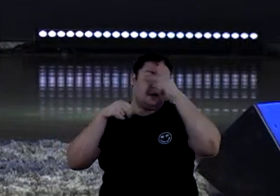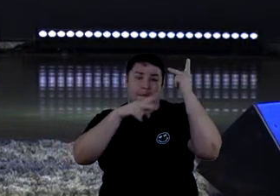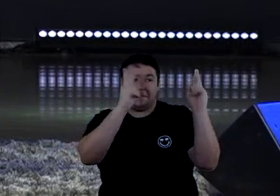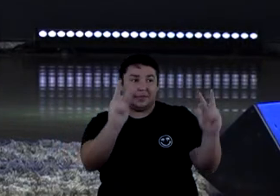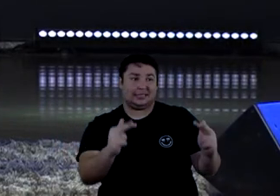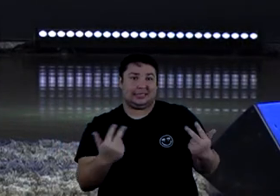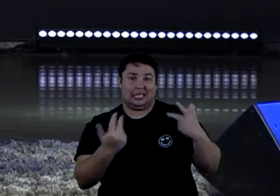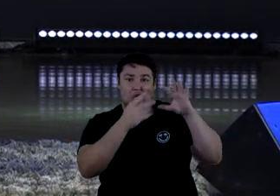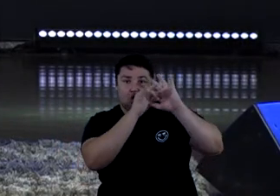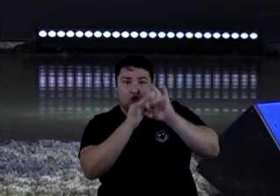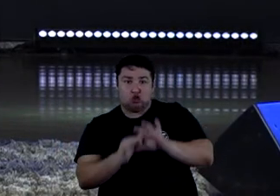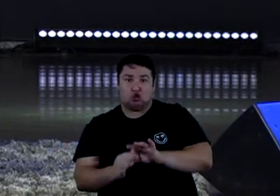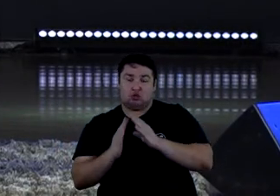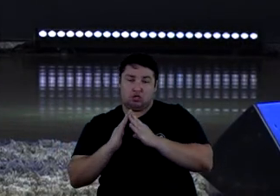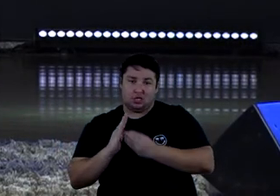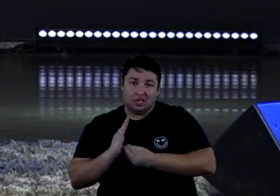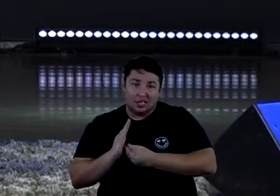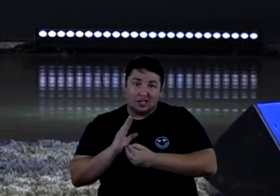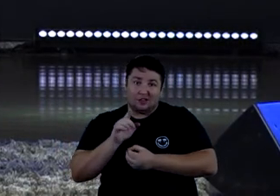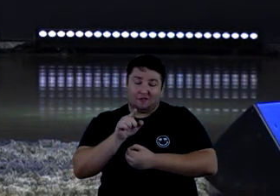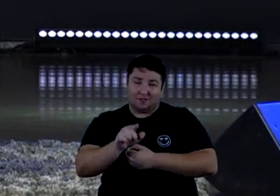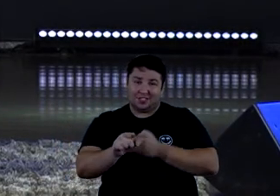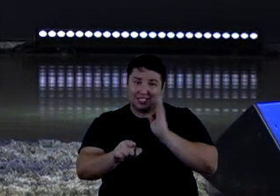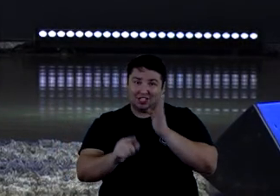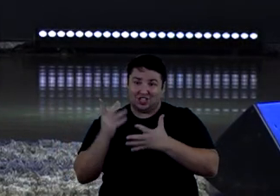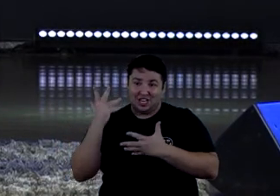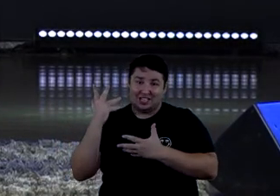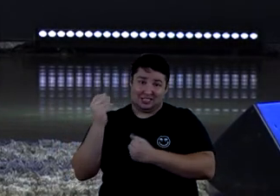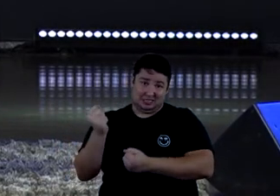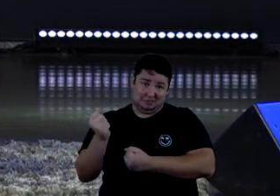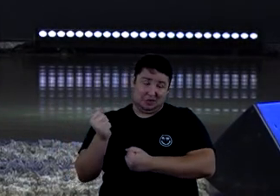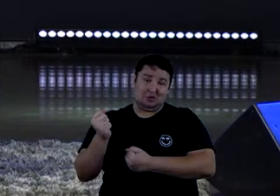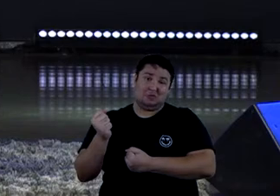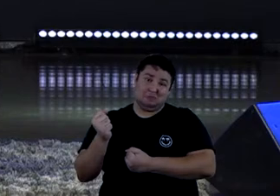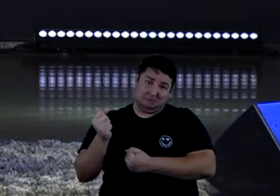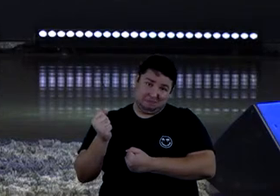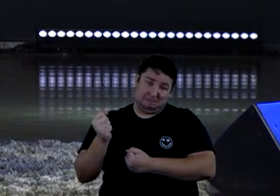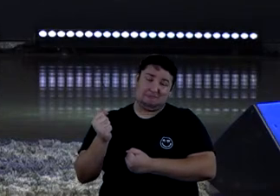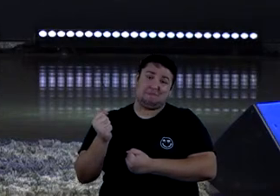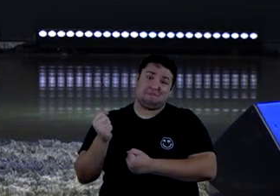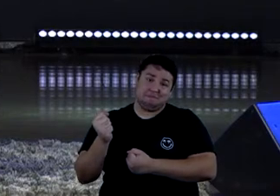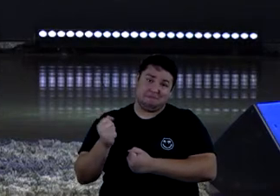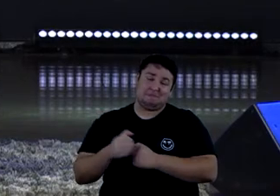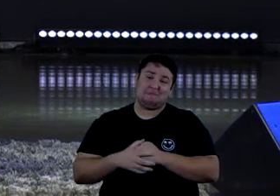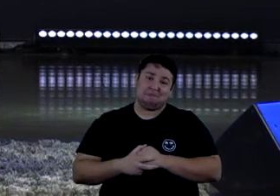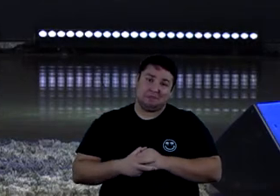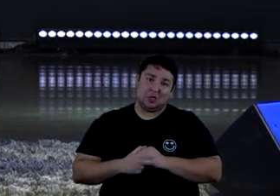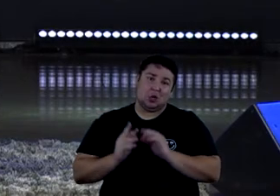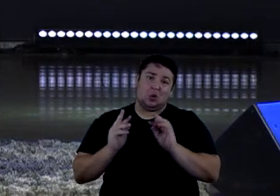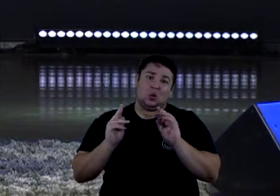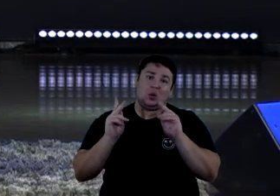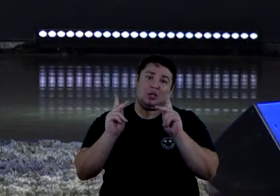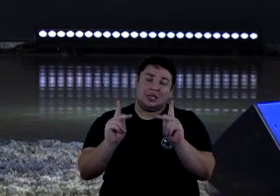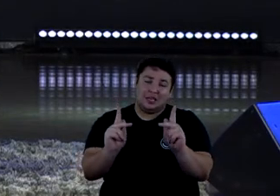num contexto de igreja, você já recebeu tua recompensa, meu irmão. Ok.